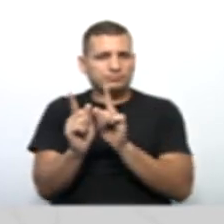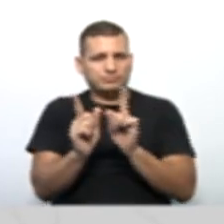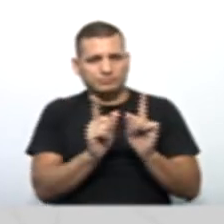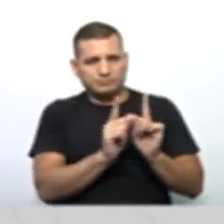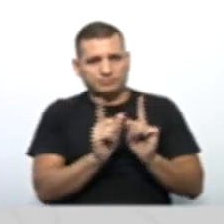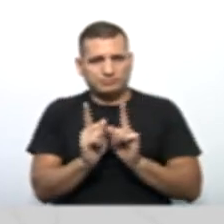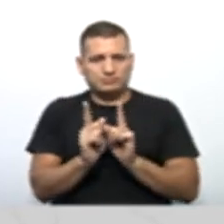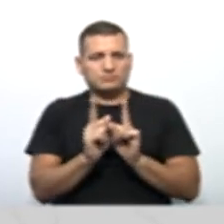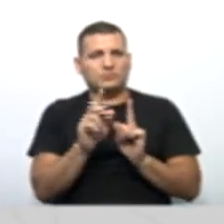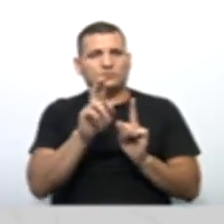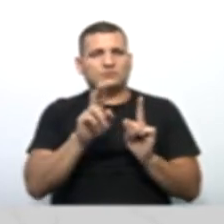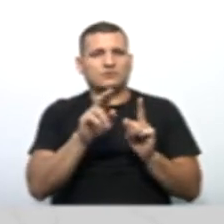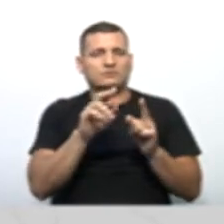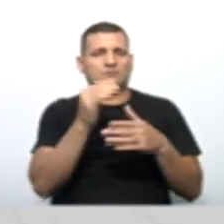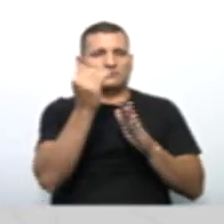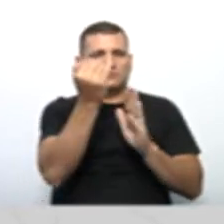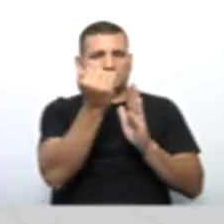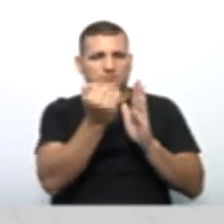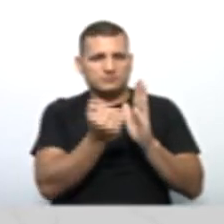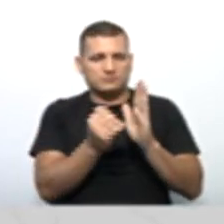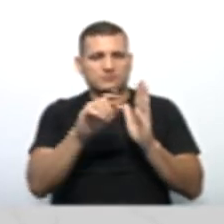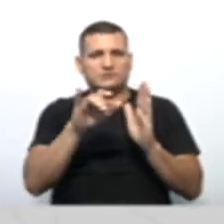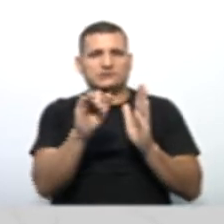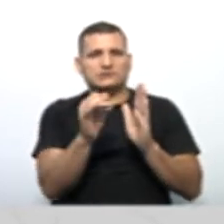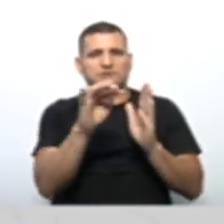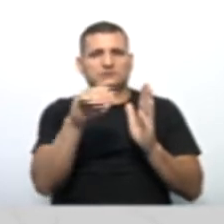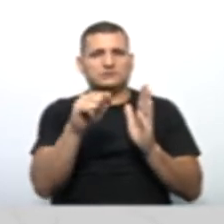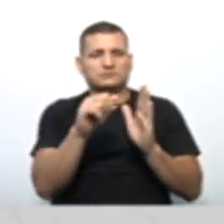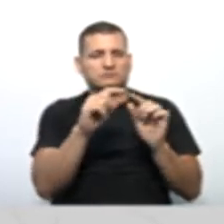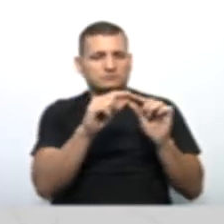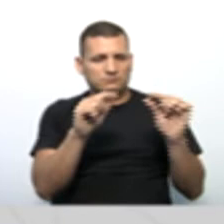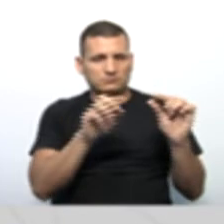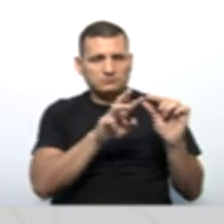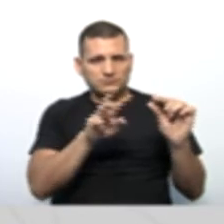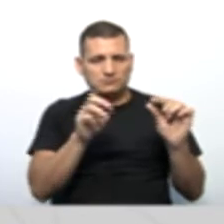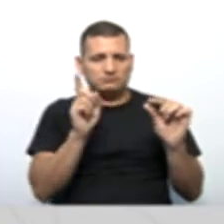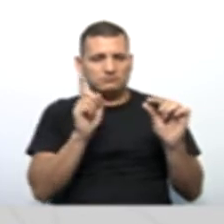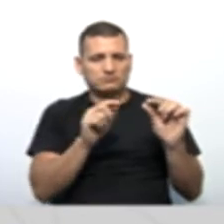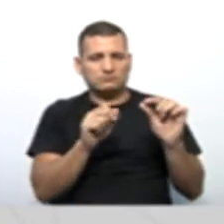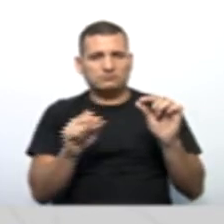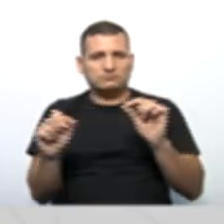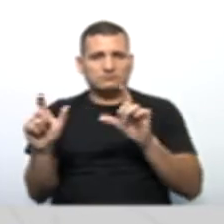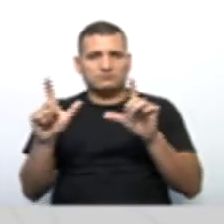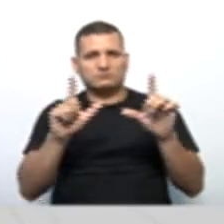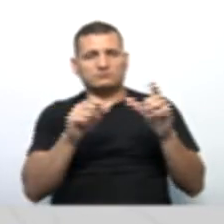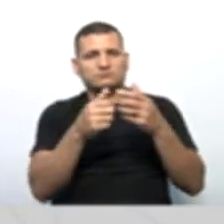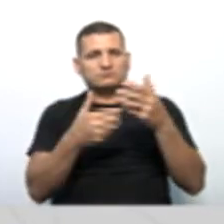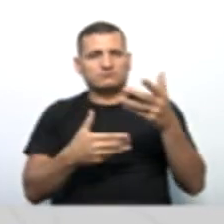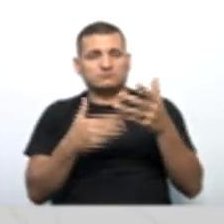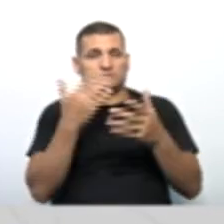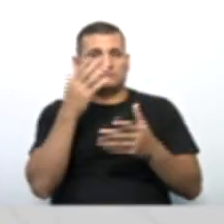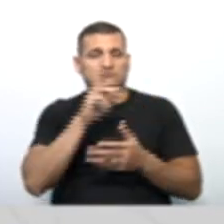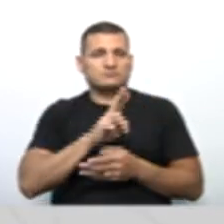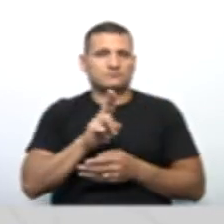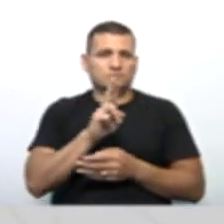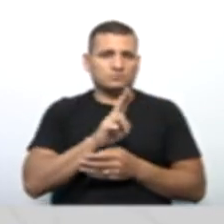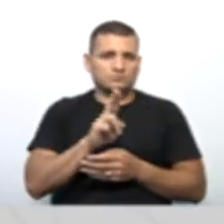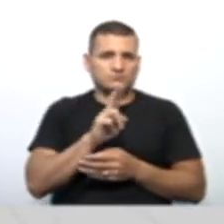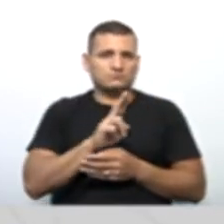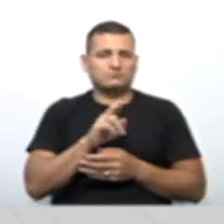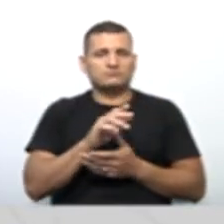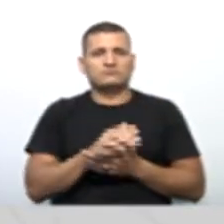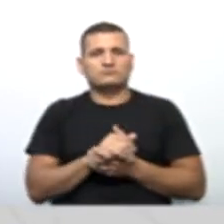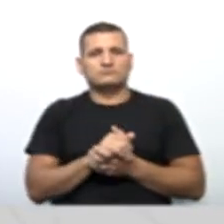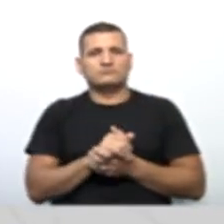às vezes até mesmo como um link pra levar o leitor o conteúdo completo e vai facilitar o uso prolator e permite que você